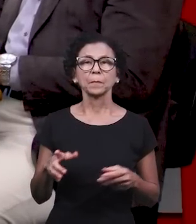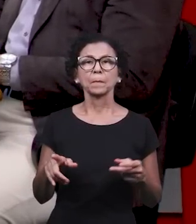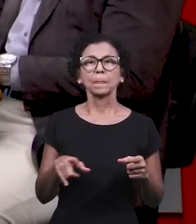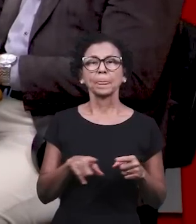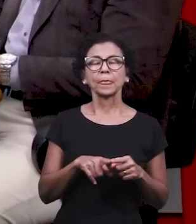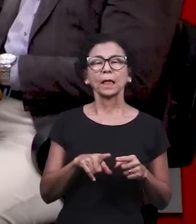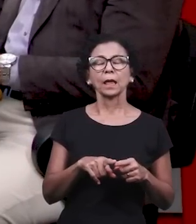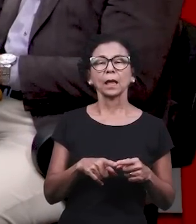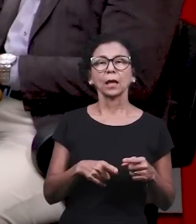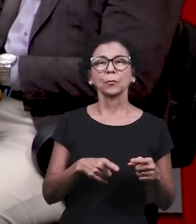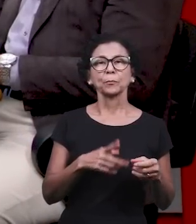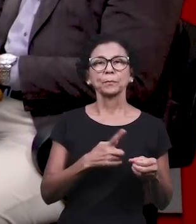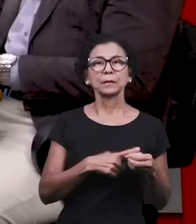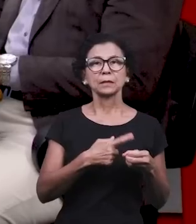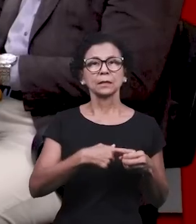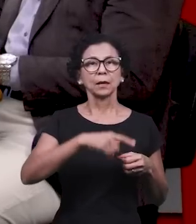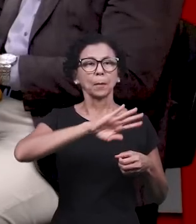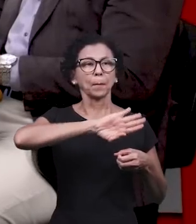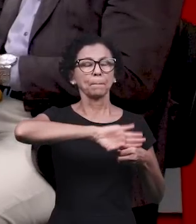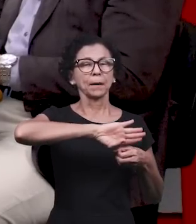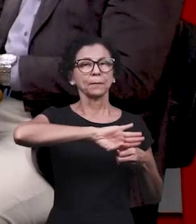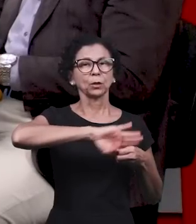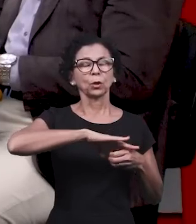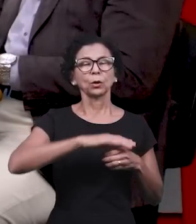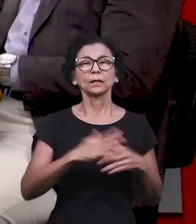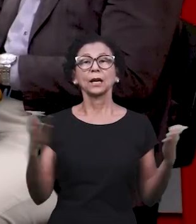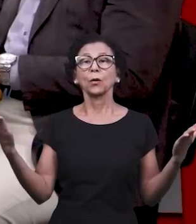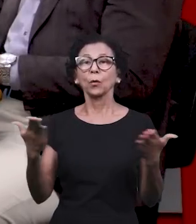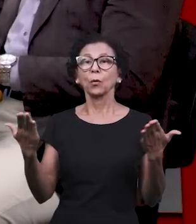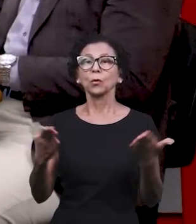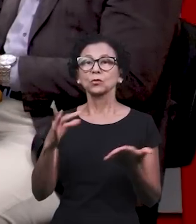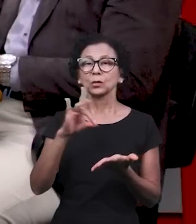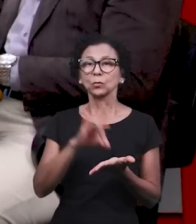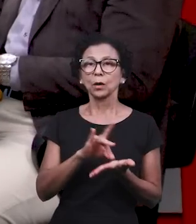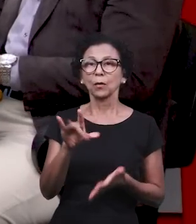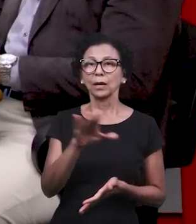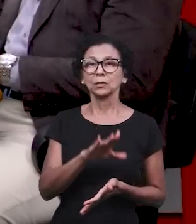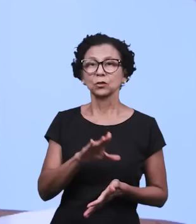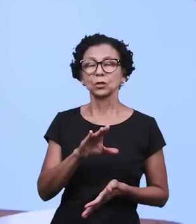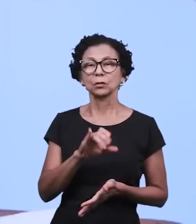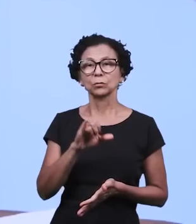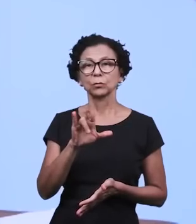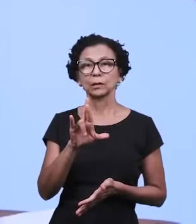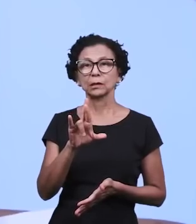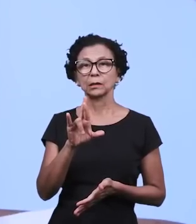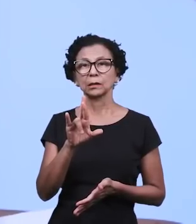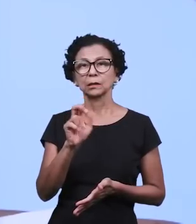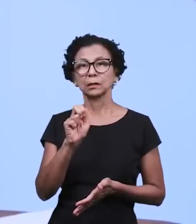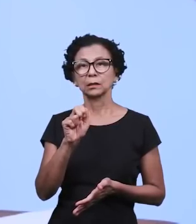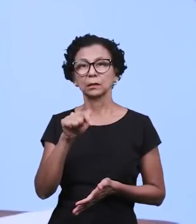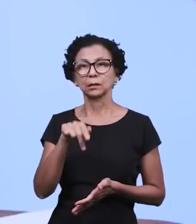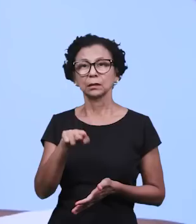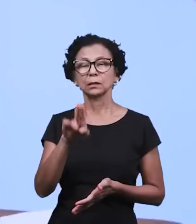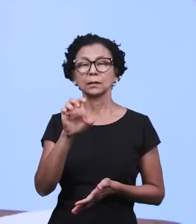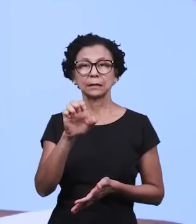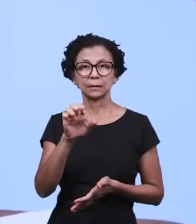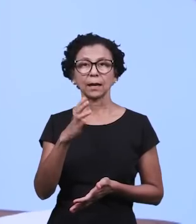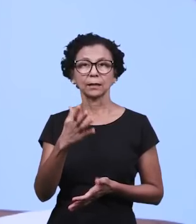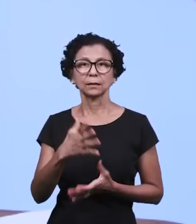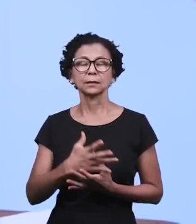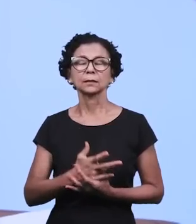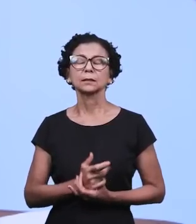daqui um pouquinho nós vamos projetar um mapa para mostrar assim de forma macro, de forma geral,